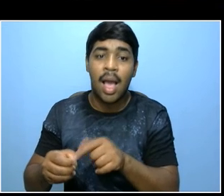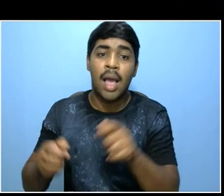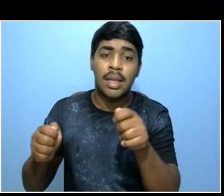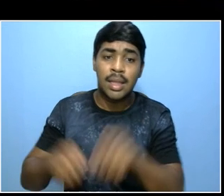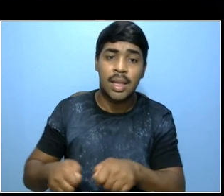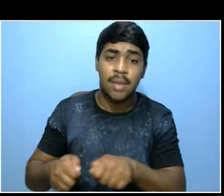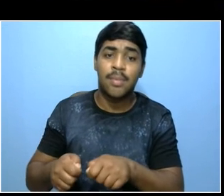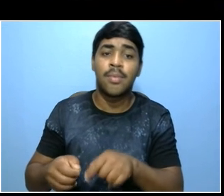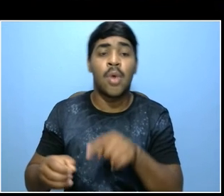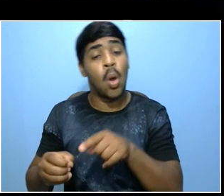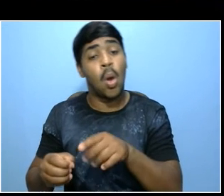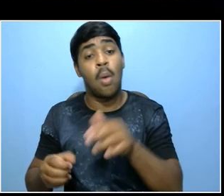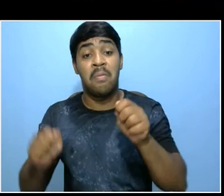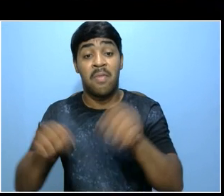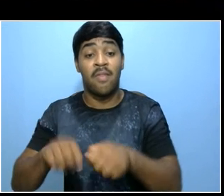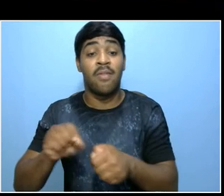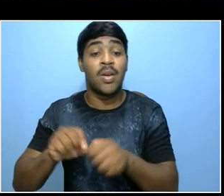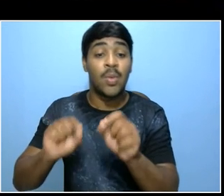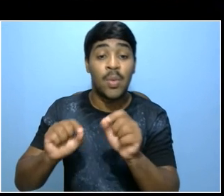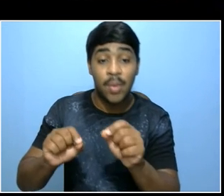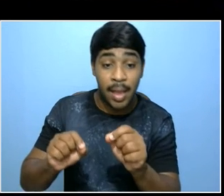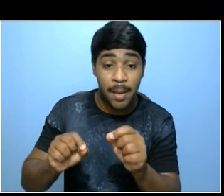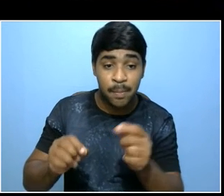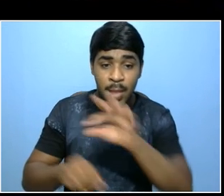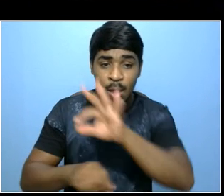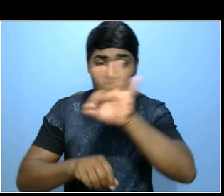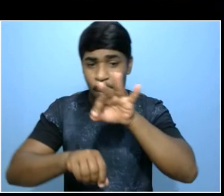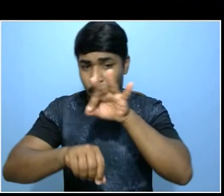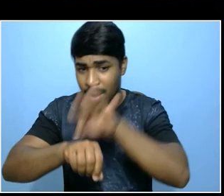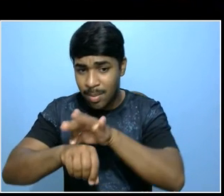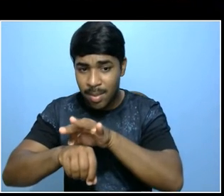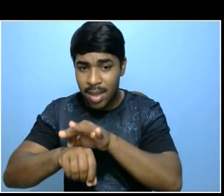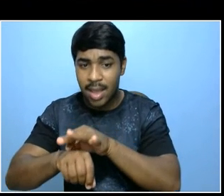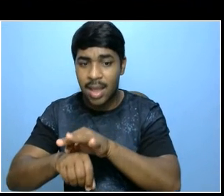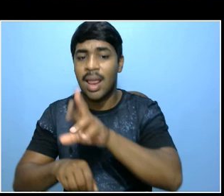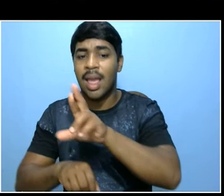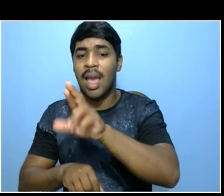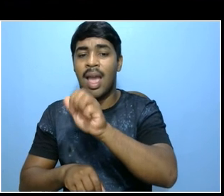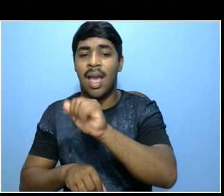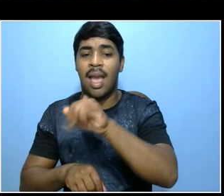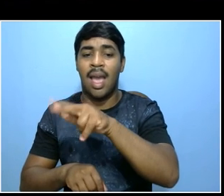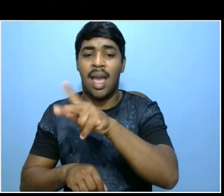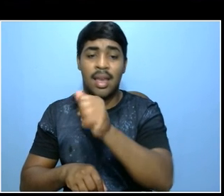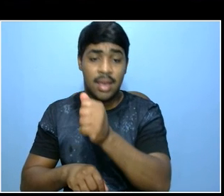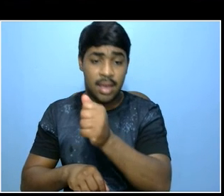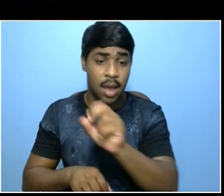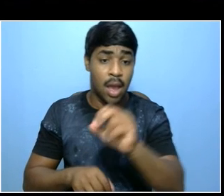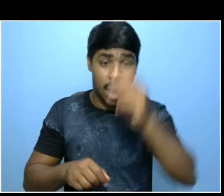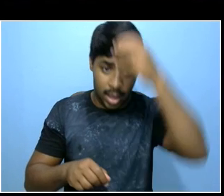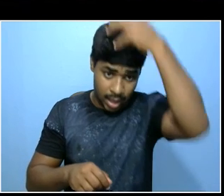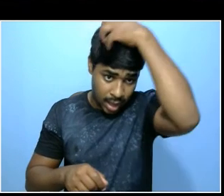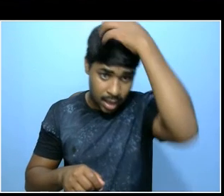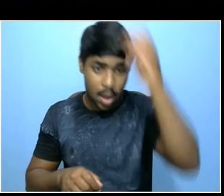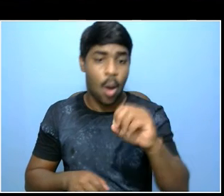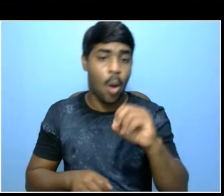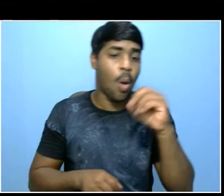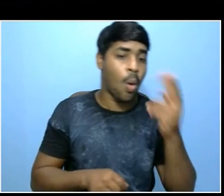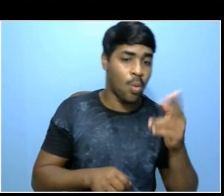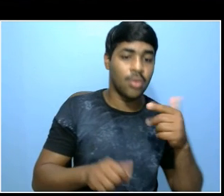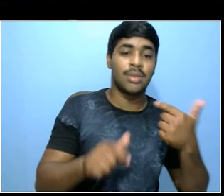outra rainha quanto a operária. Isso vai depender do tipo de alimentação que ela recebeu para que ela produza a